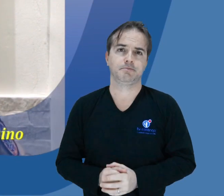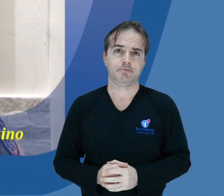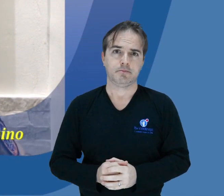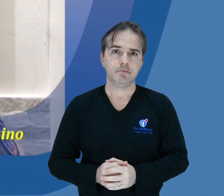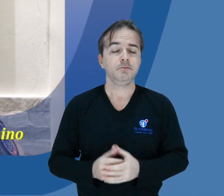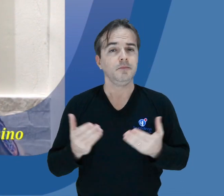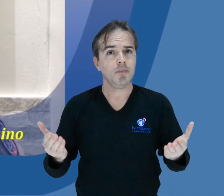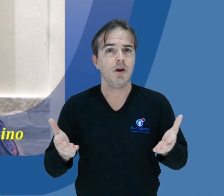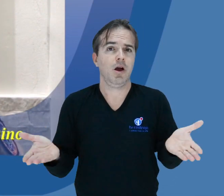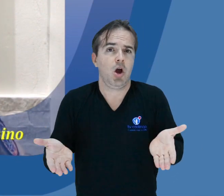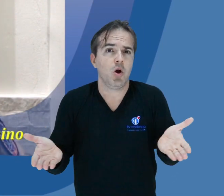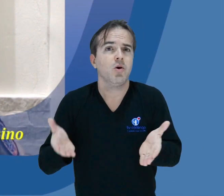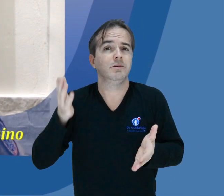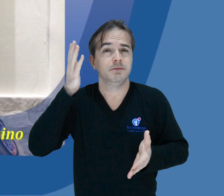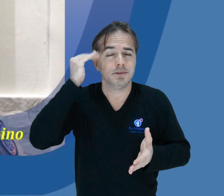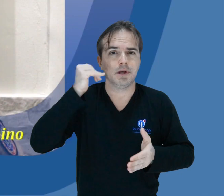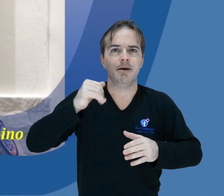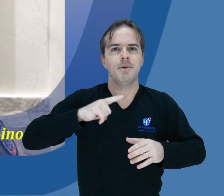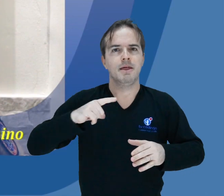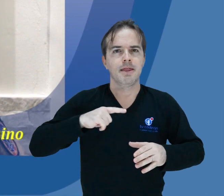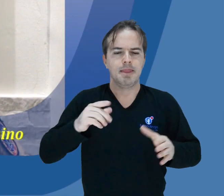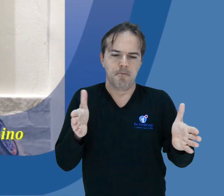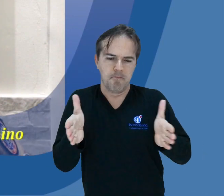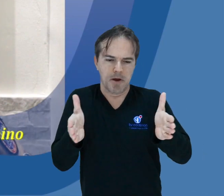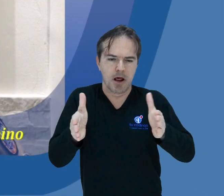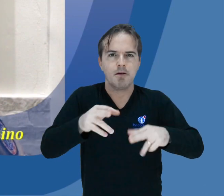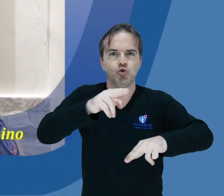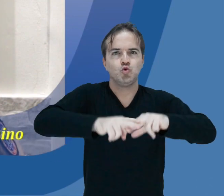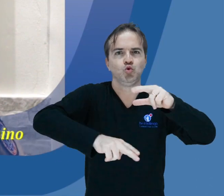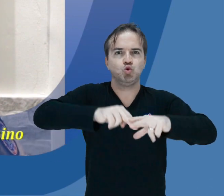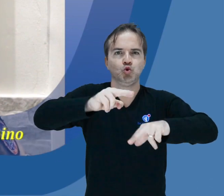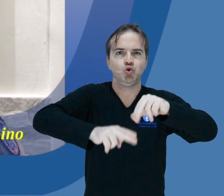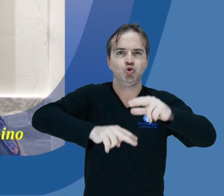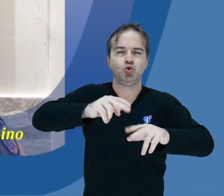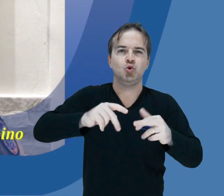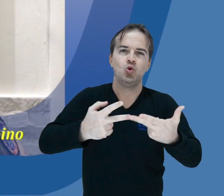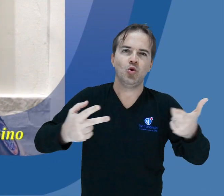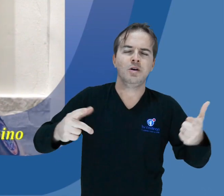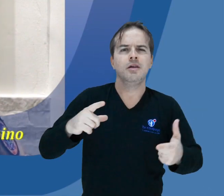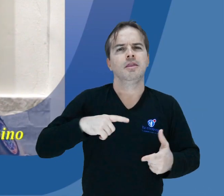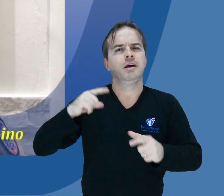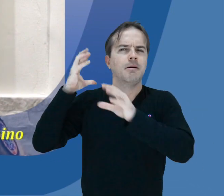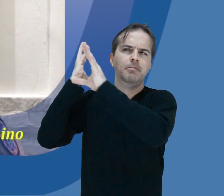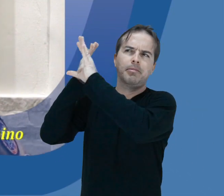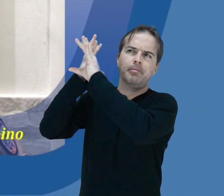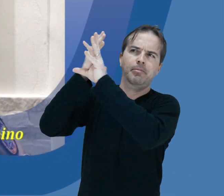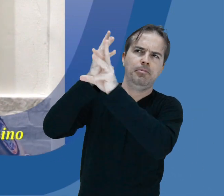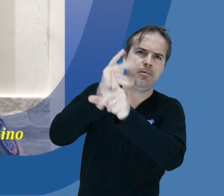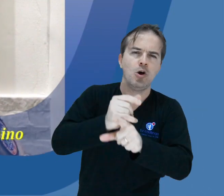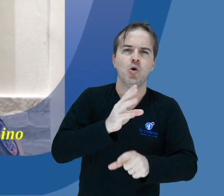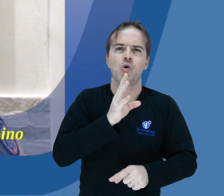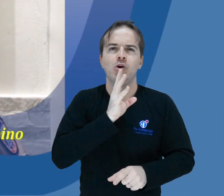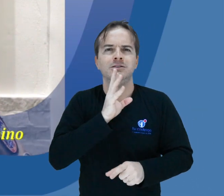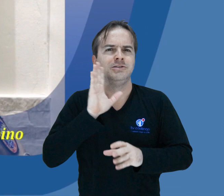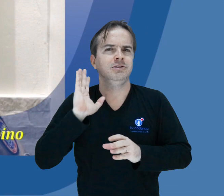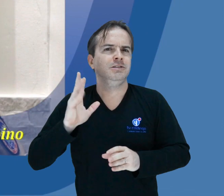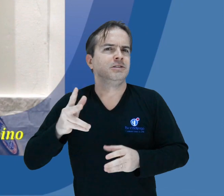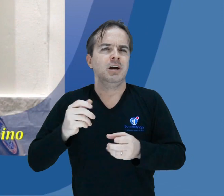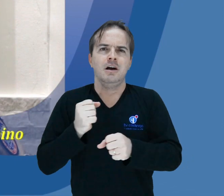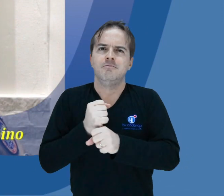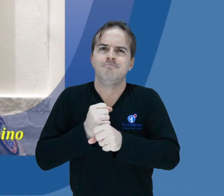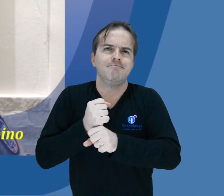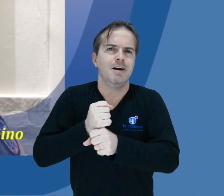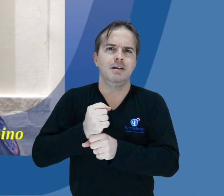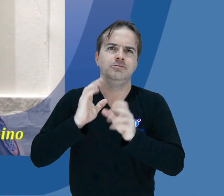vivenciando esse mês de junho, um período junino, onde existem tradicionalmente as festas juninas,